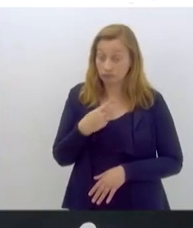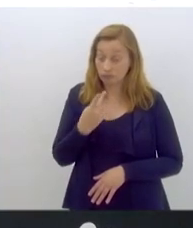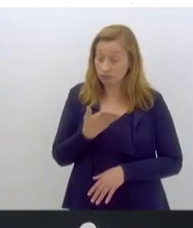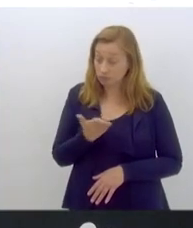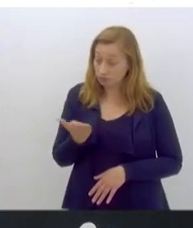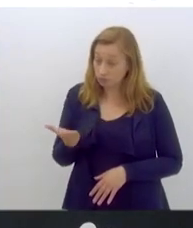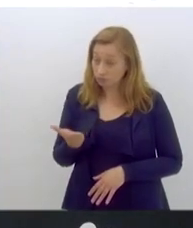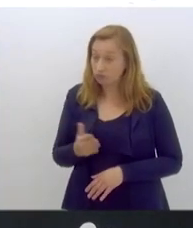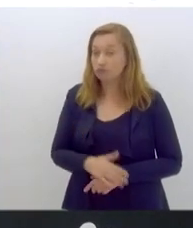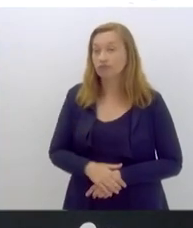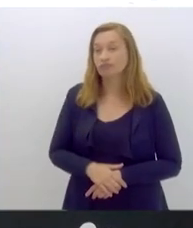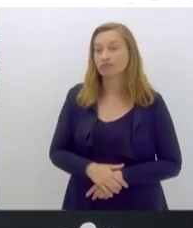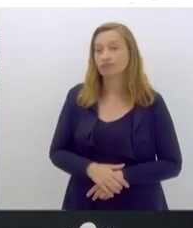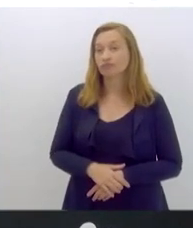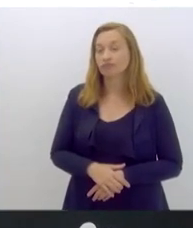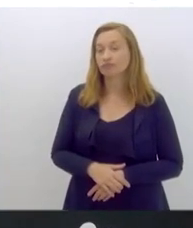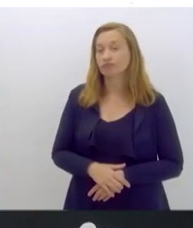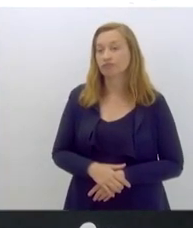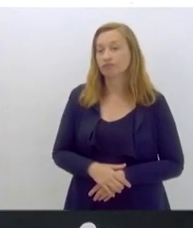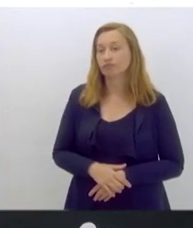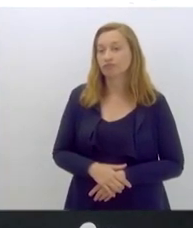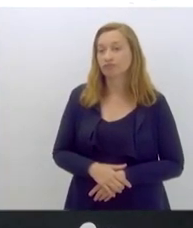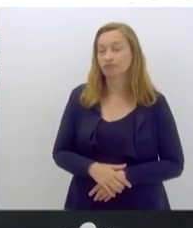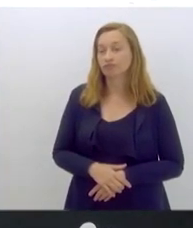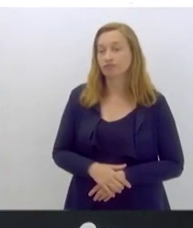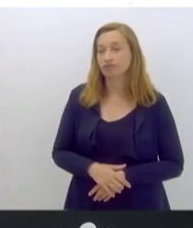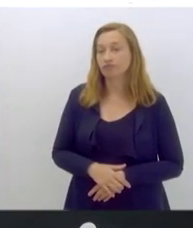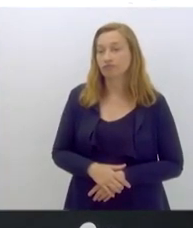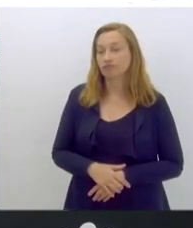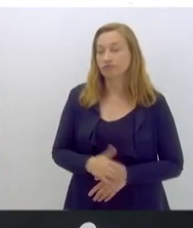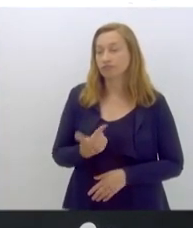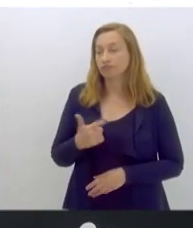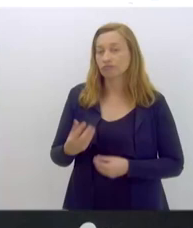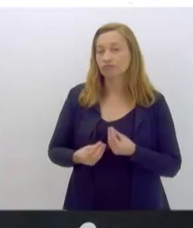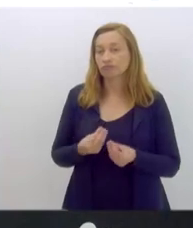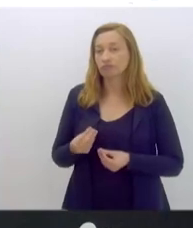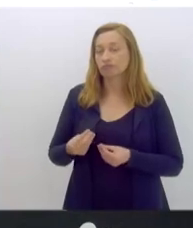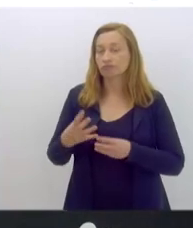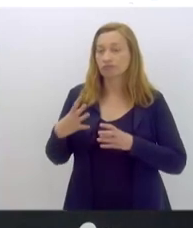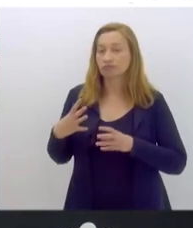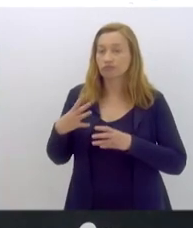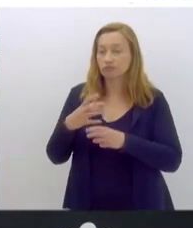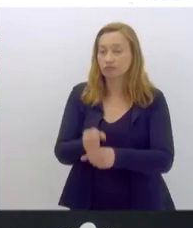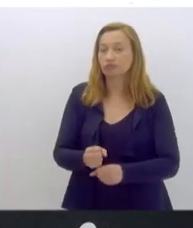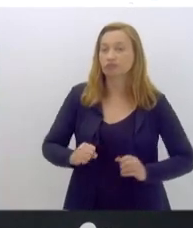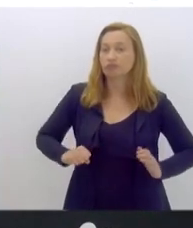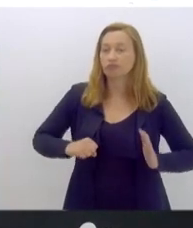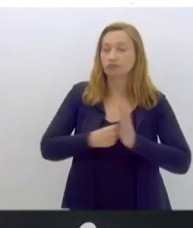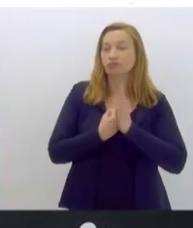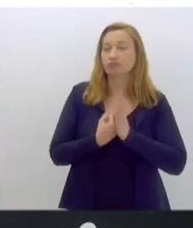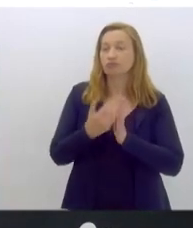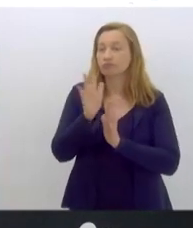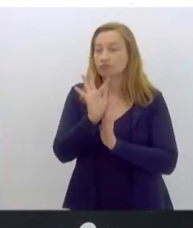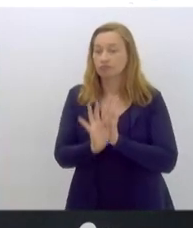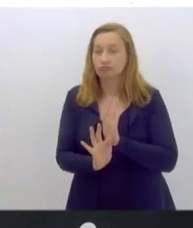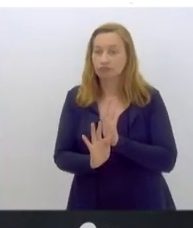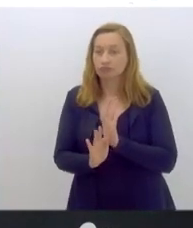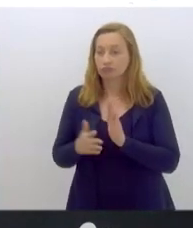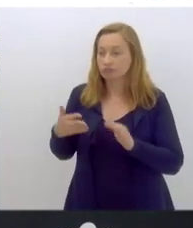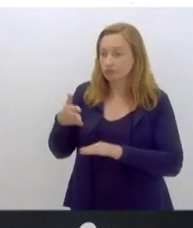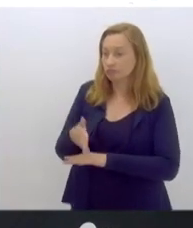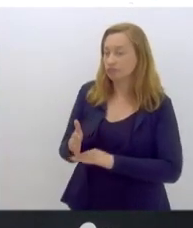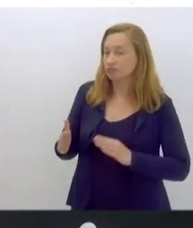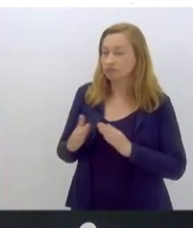a você que não tem nem série histórica para calcular esse Impacto e os textos que vieram